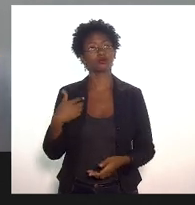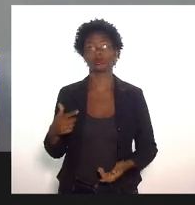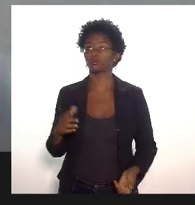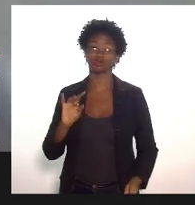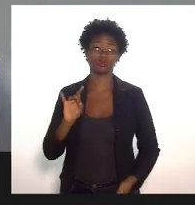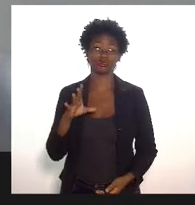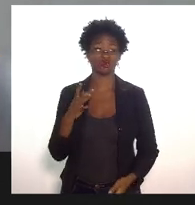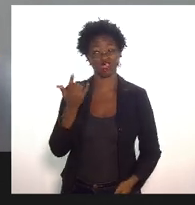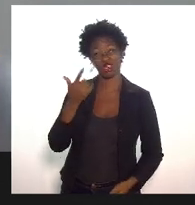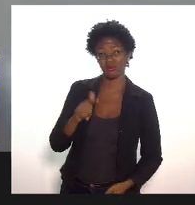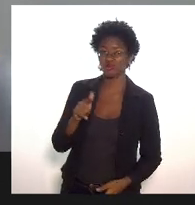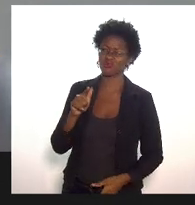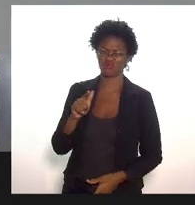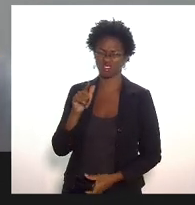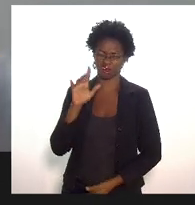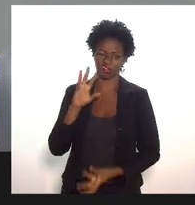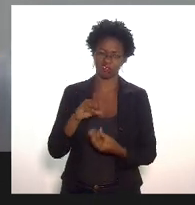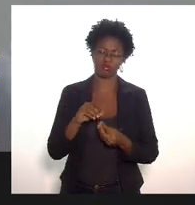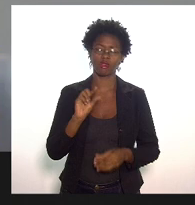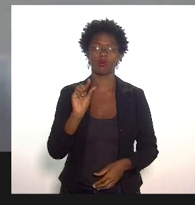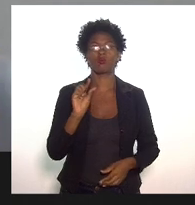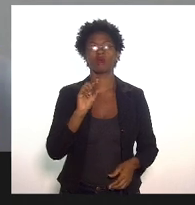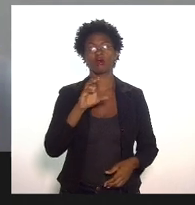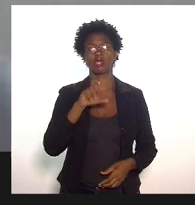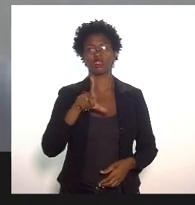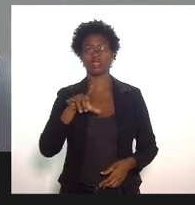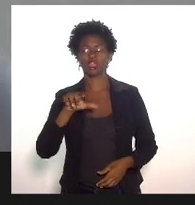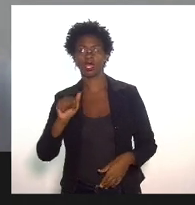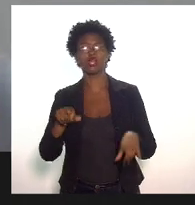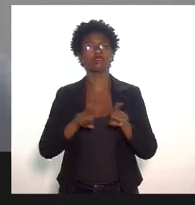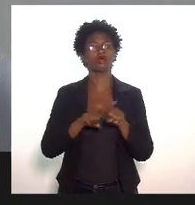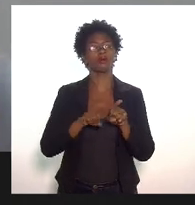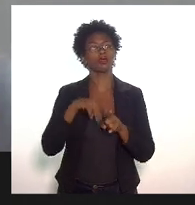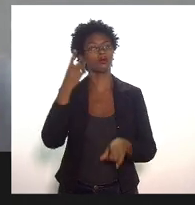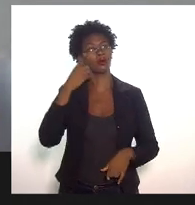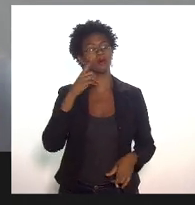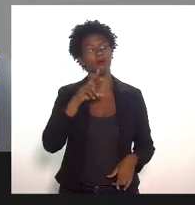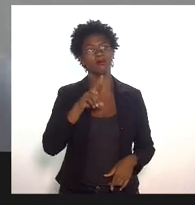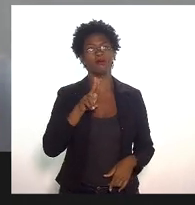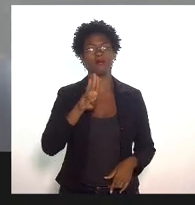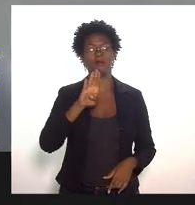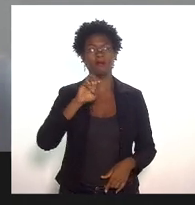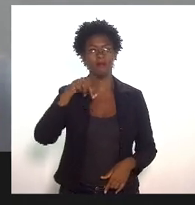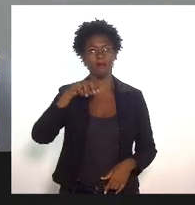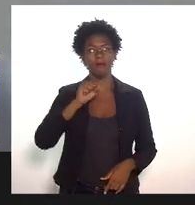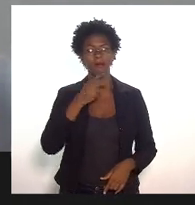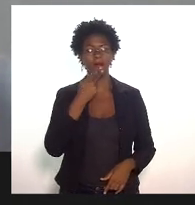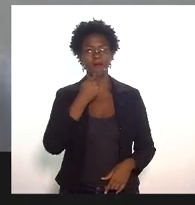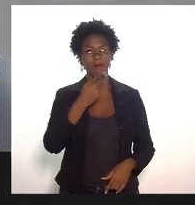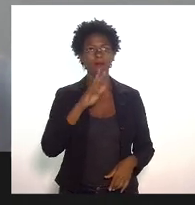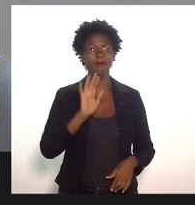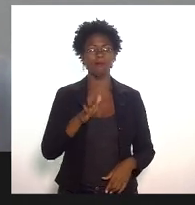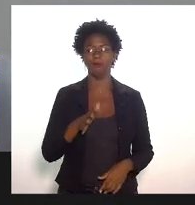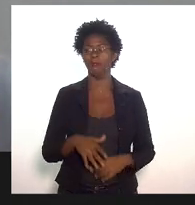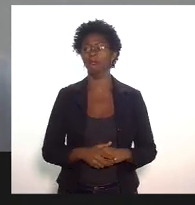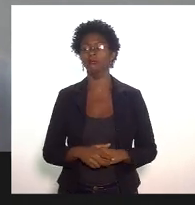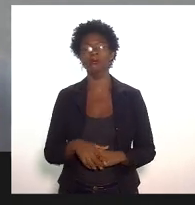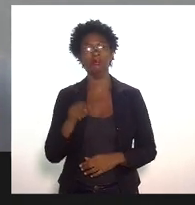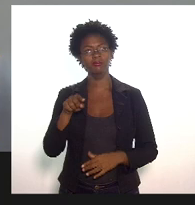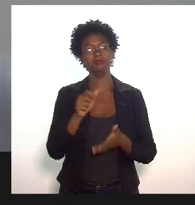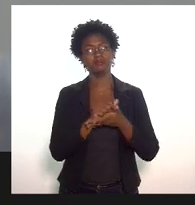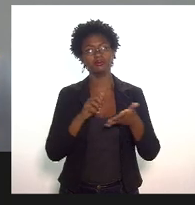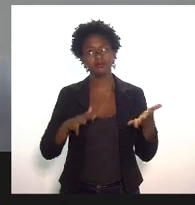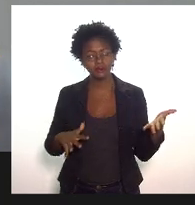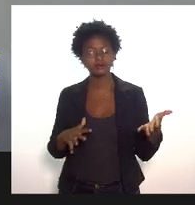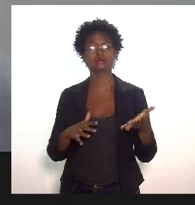o que a deputada Célia colocou aqui, o deputado Rubens, da importância dessa atividade econômica, que é a navegação de